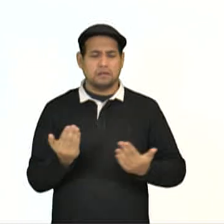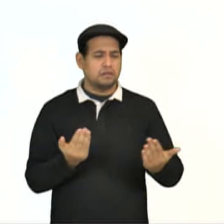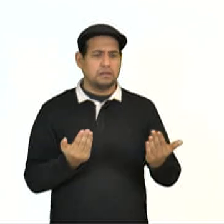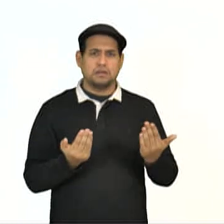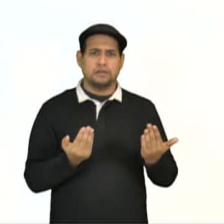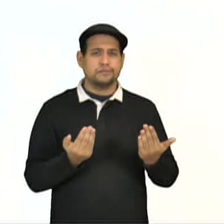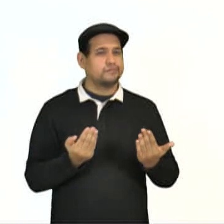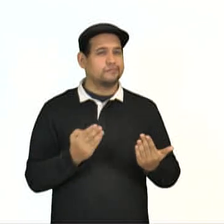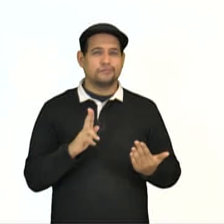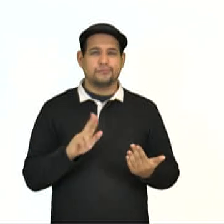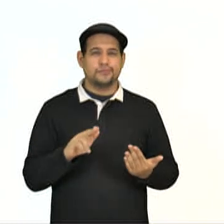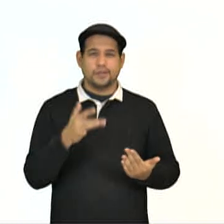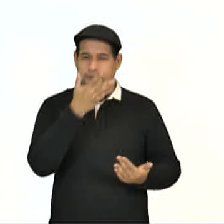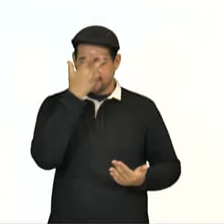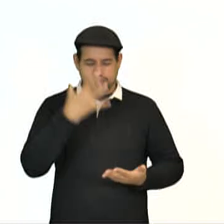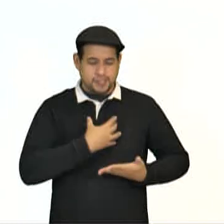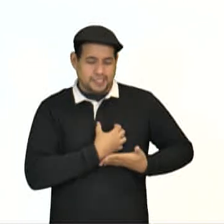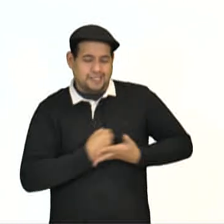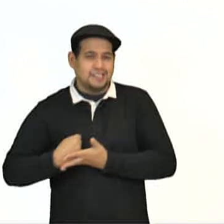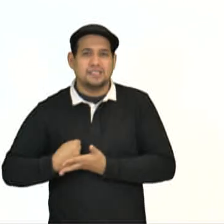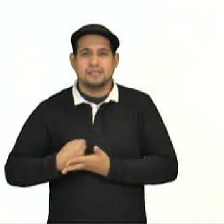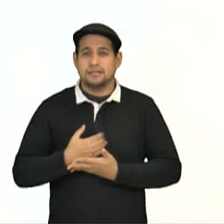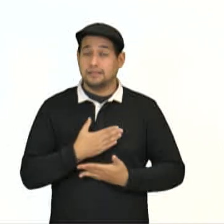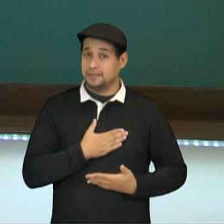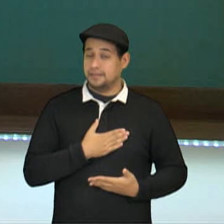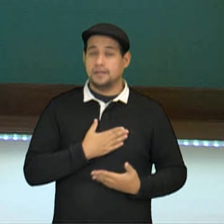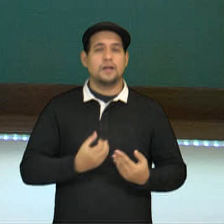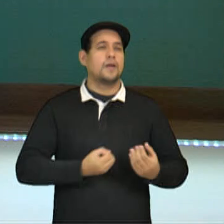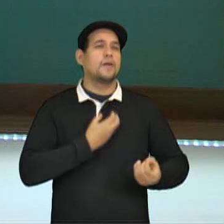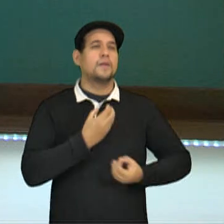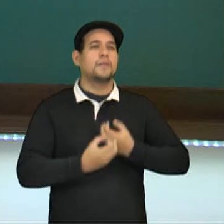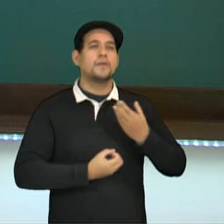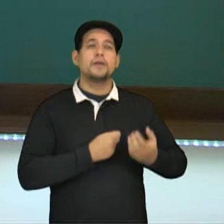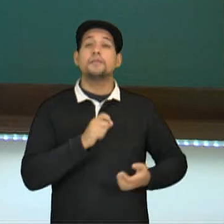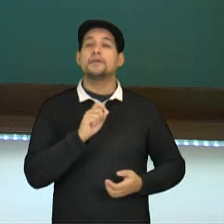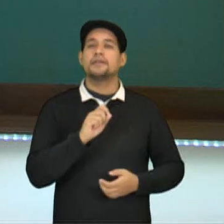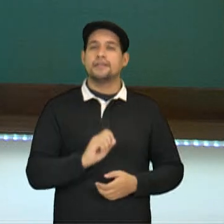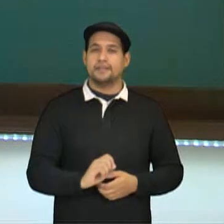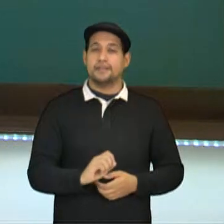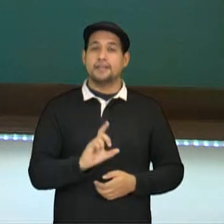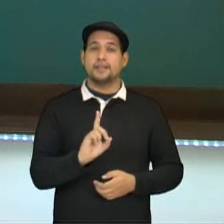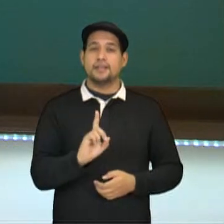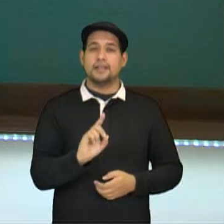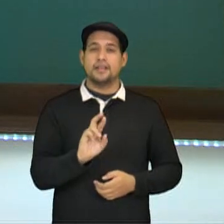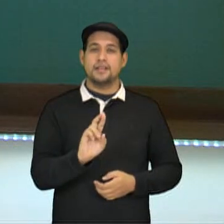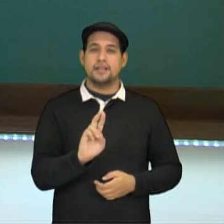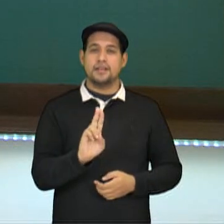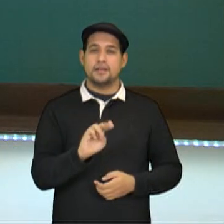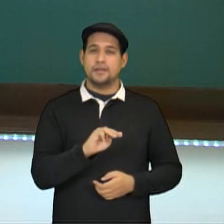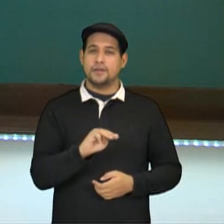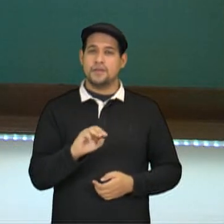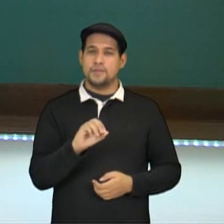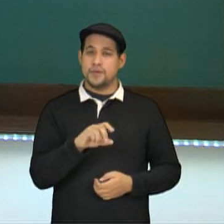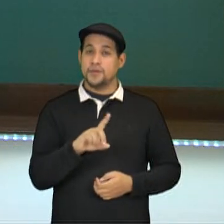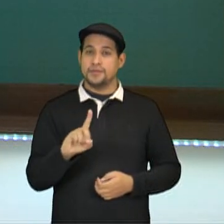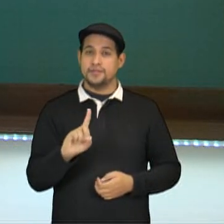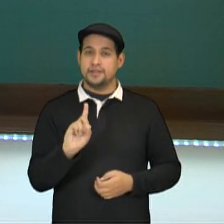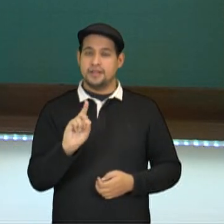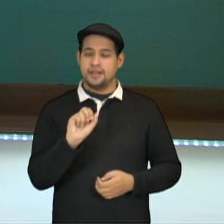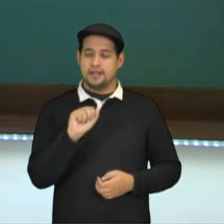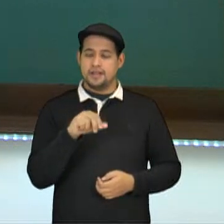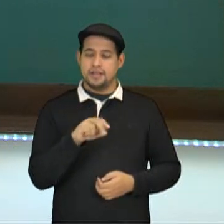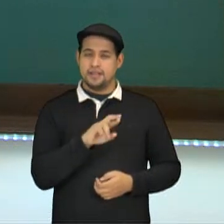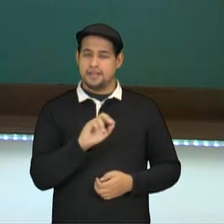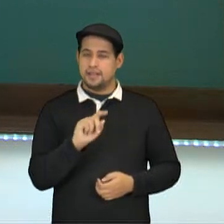ninguém a rouba mais de mim. Este poema é do grande autor Carlos Drummond de Andrade. Vamos à